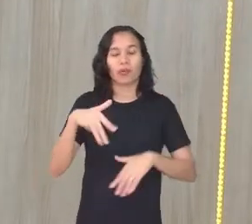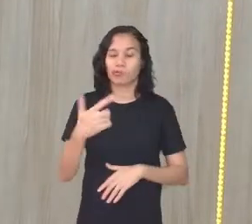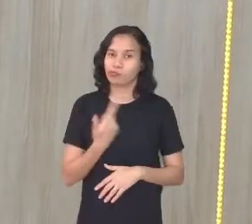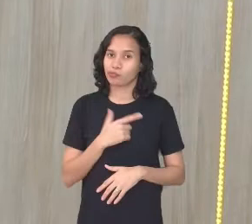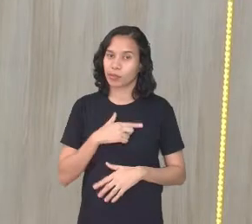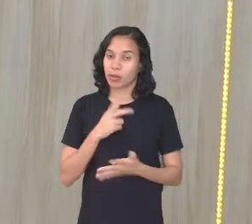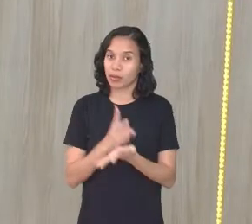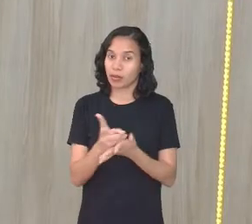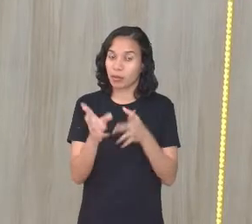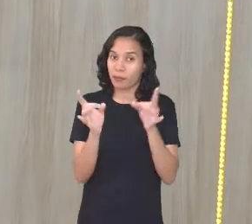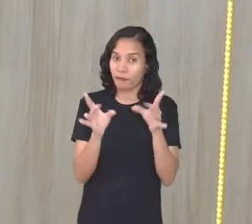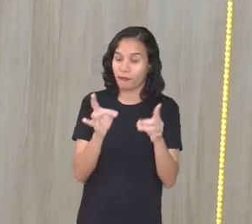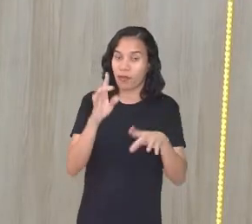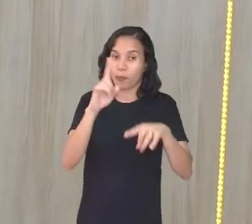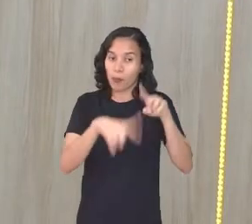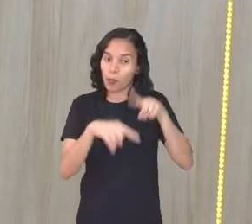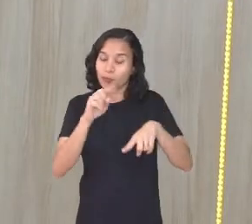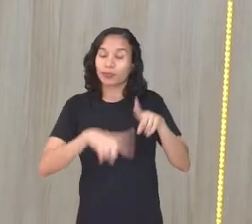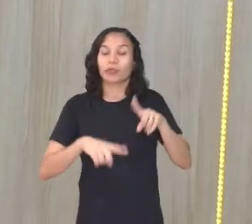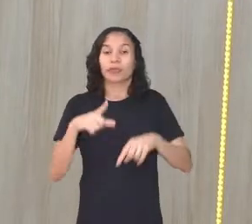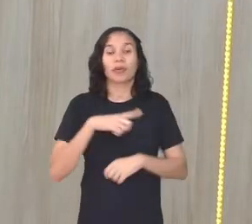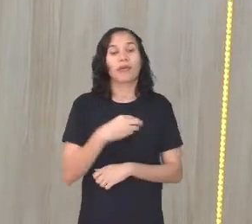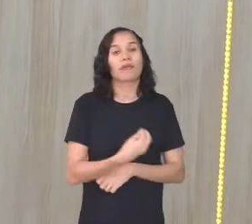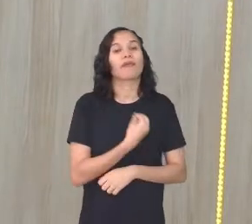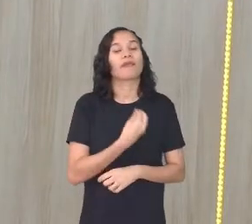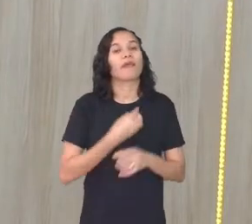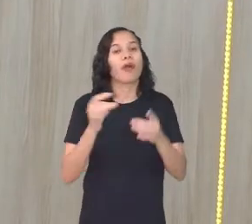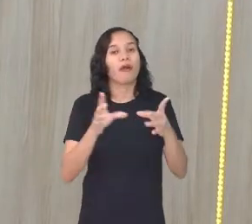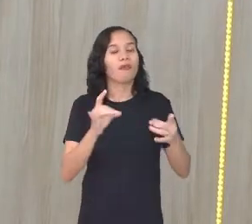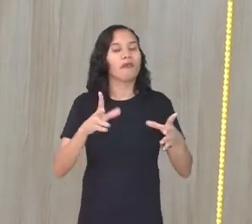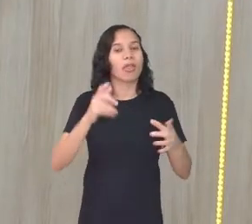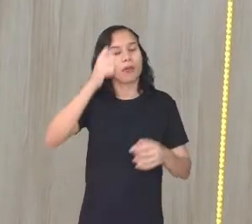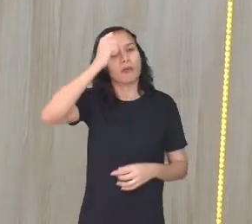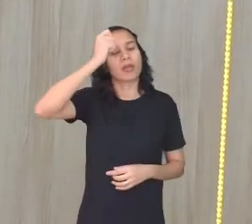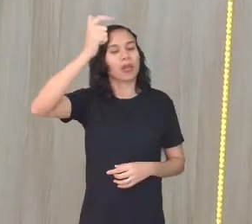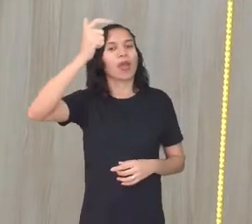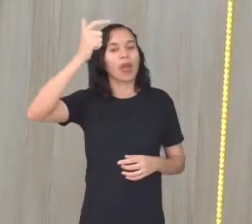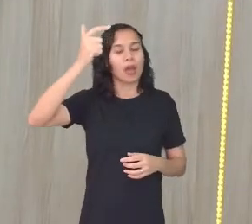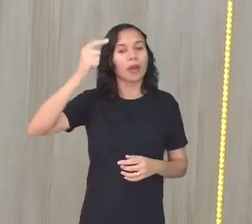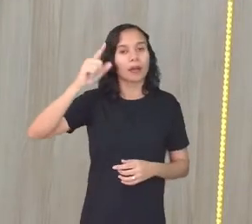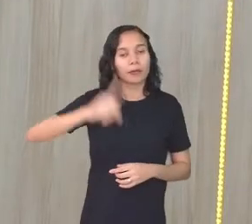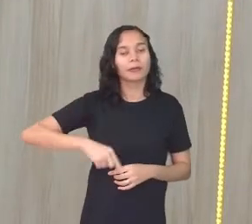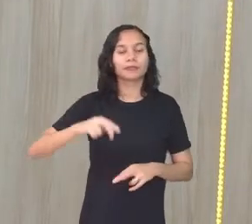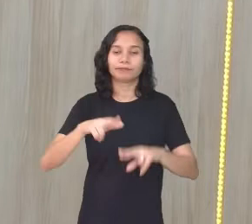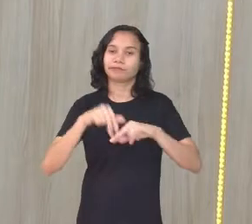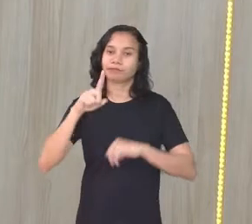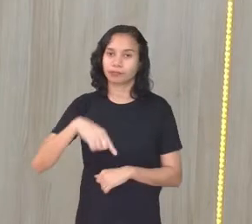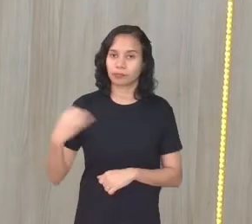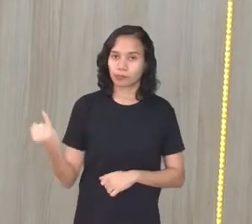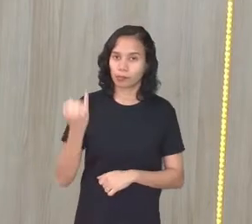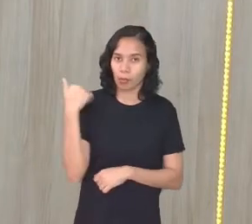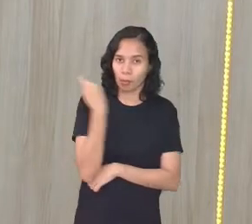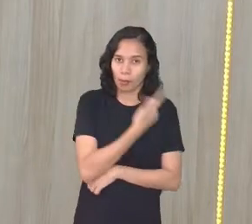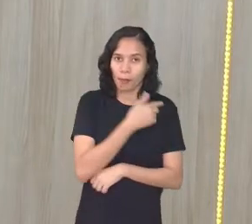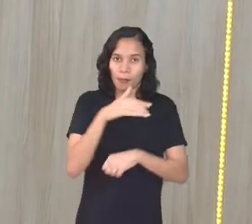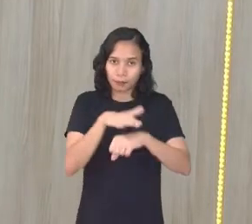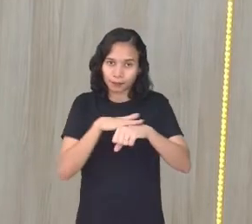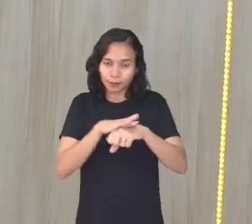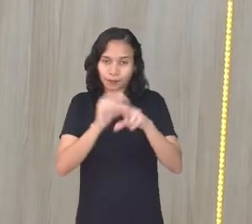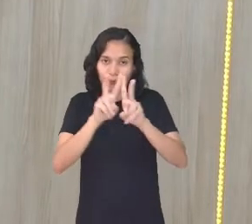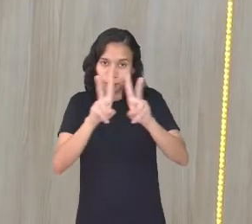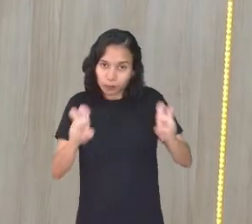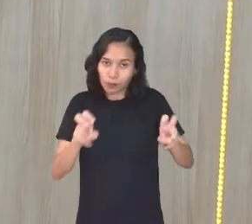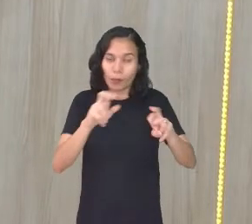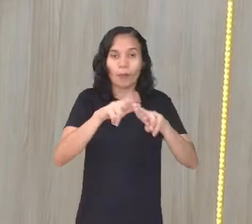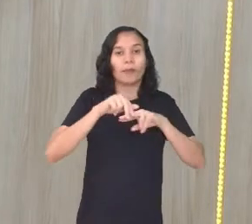para vender um produto, eles estão ali para vender um posicionamento, uma ideia. Então, é importante a gente falar disso,